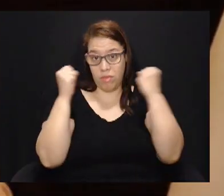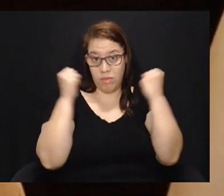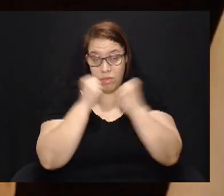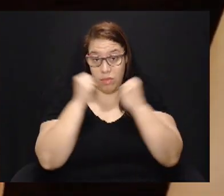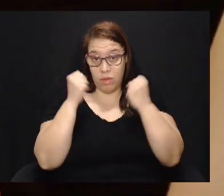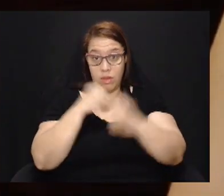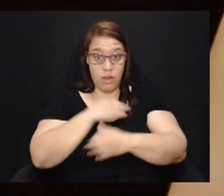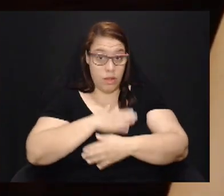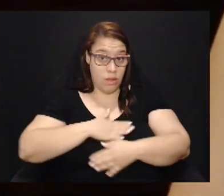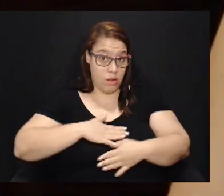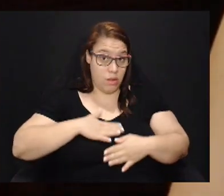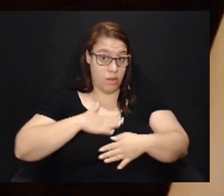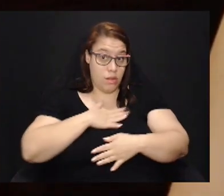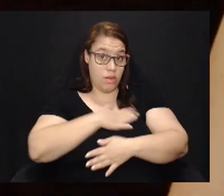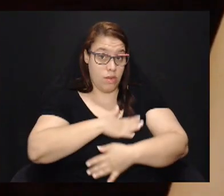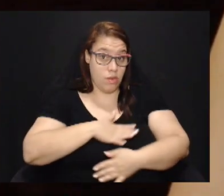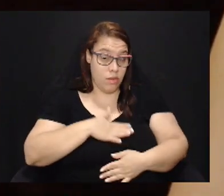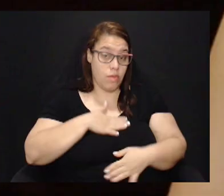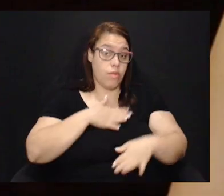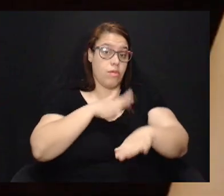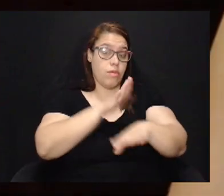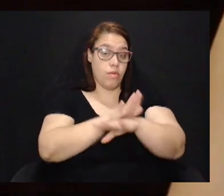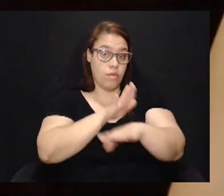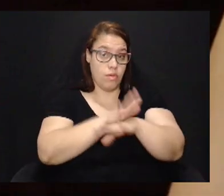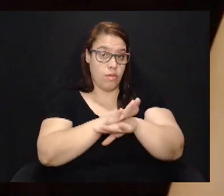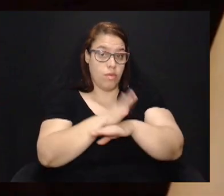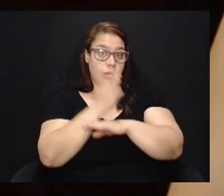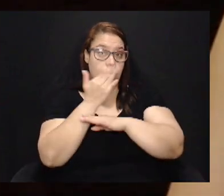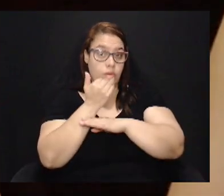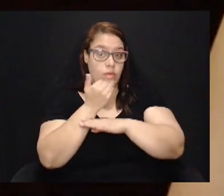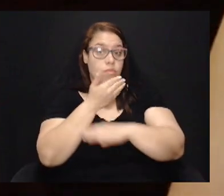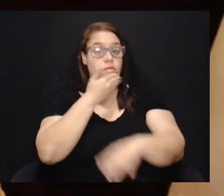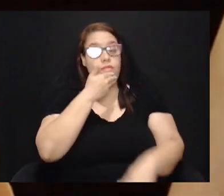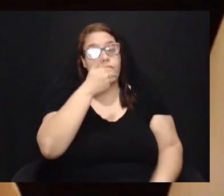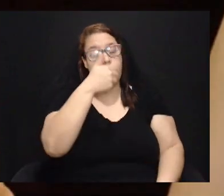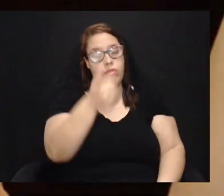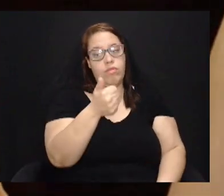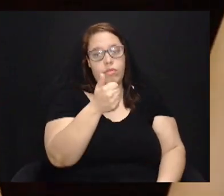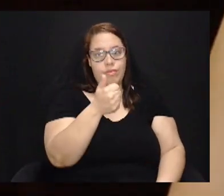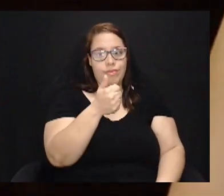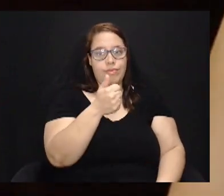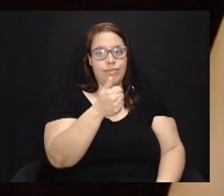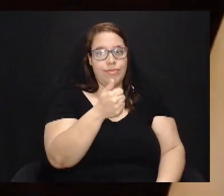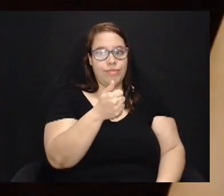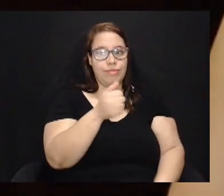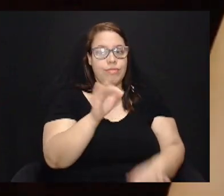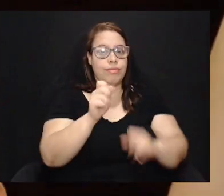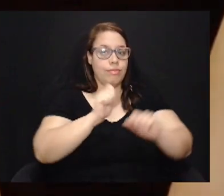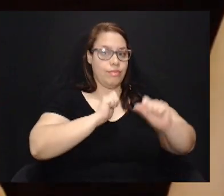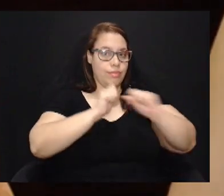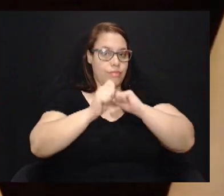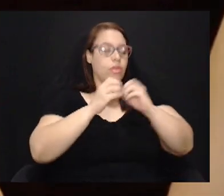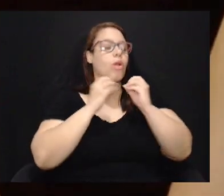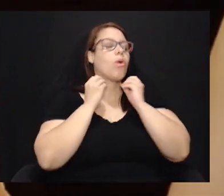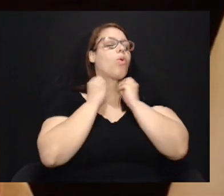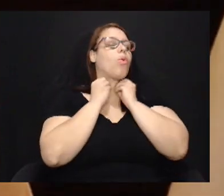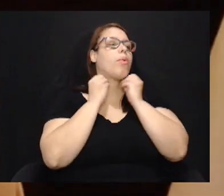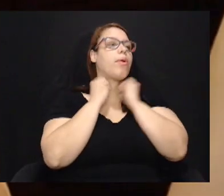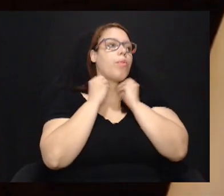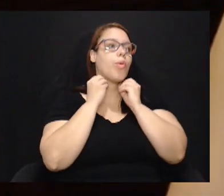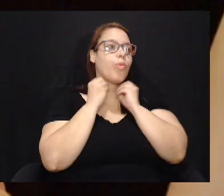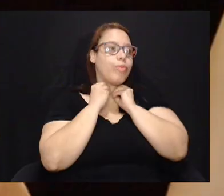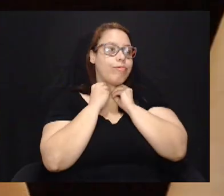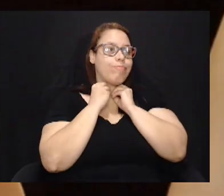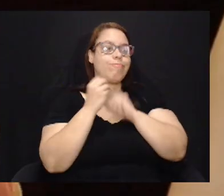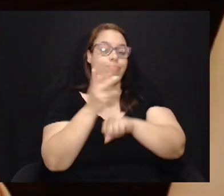que vai me ajudar, inclusive, a me alimentar melhor, né? Por uma regulação hormonal, inclusive. Eu tenho uma busca. Hoje eu